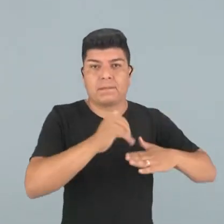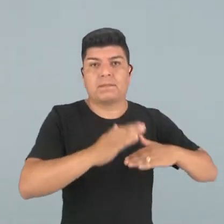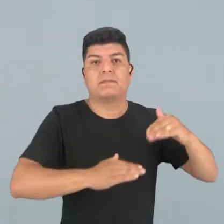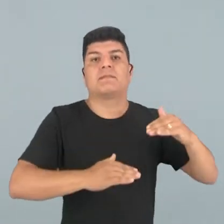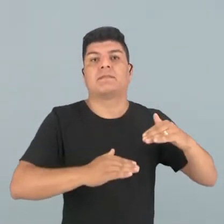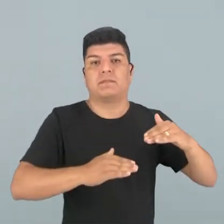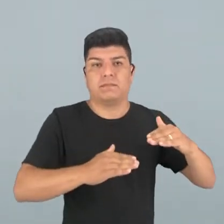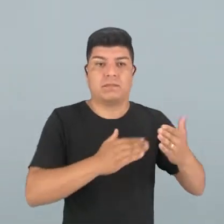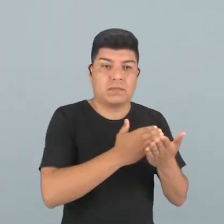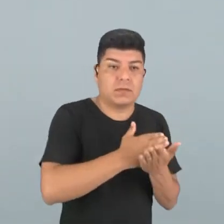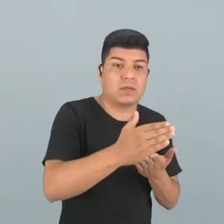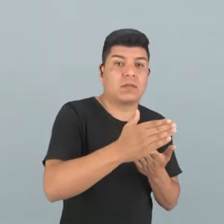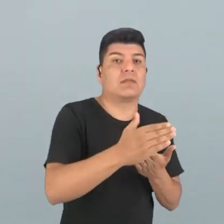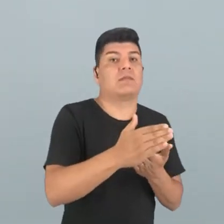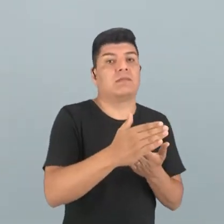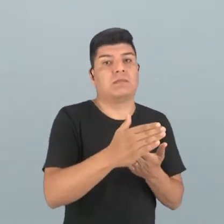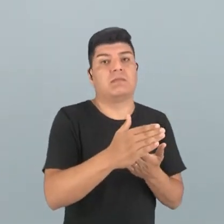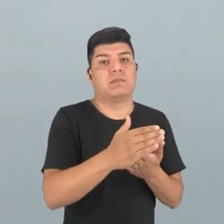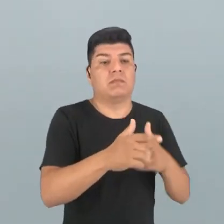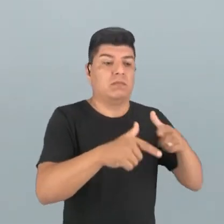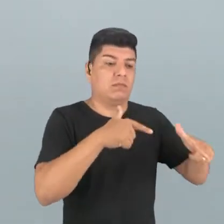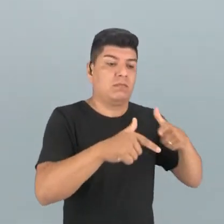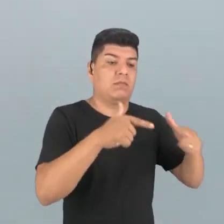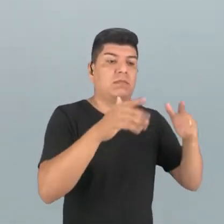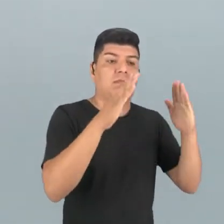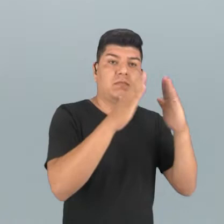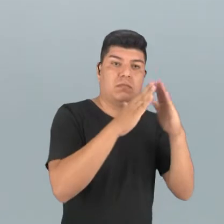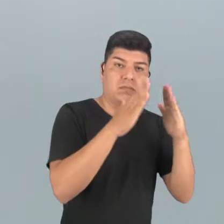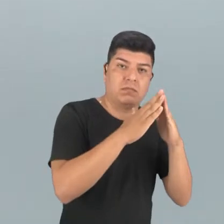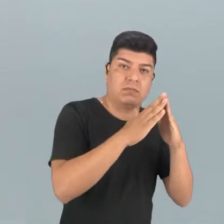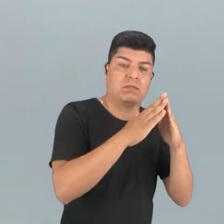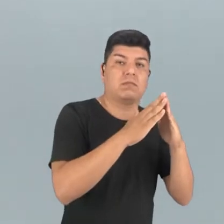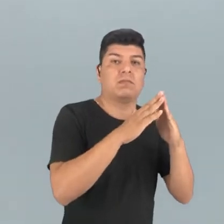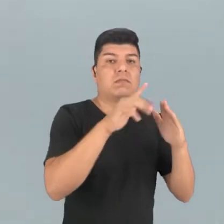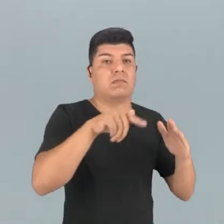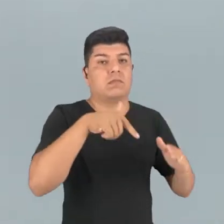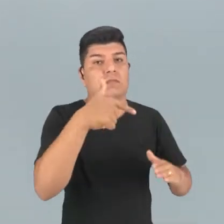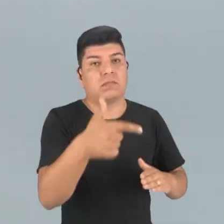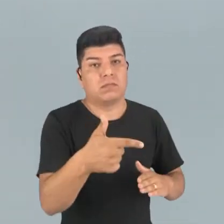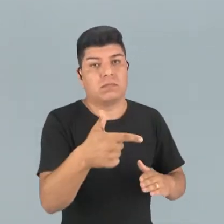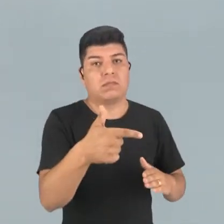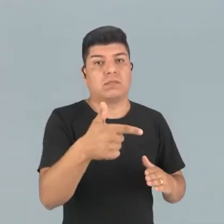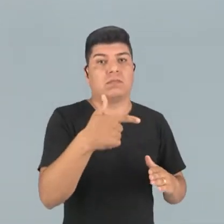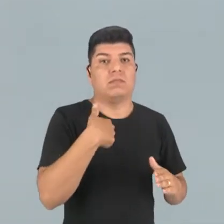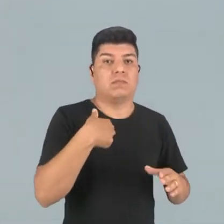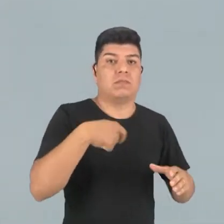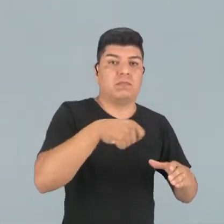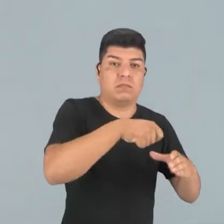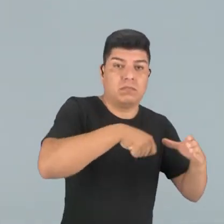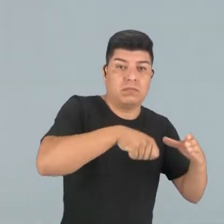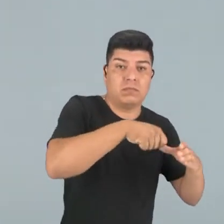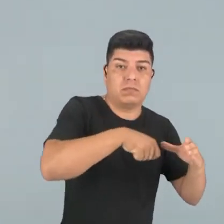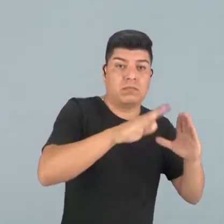que começou aí, né, como empregada doméstica. Depois eu fui ser merendeira, né,